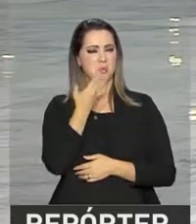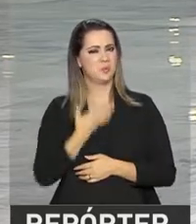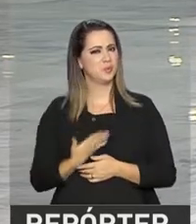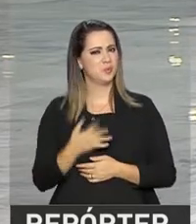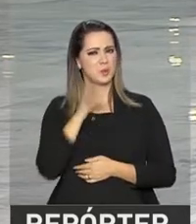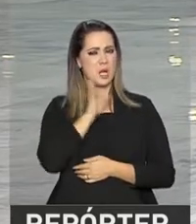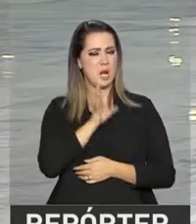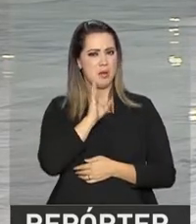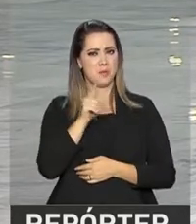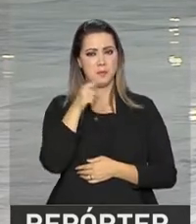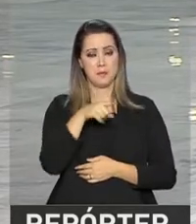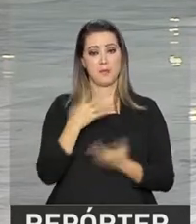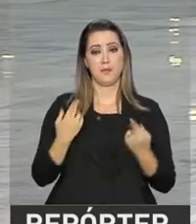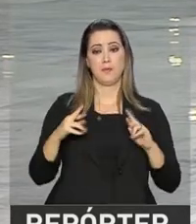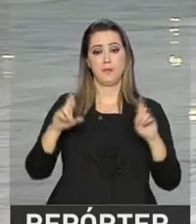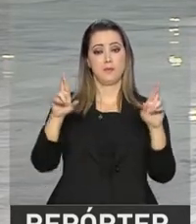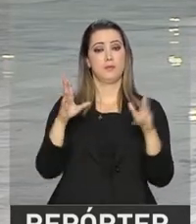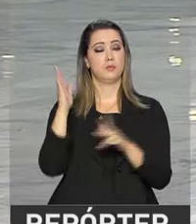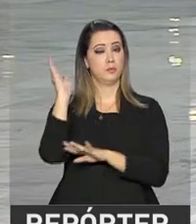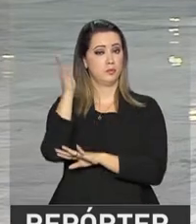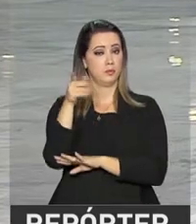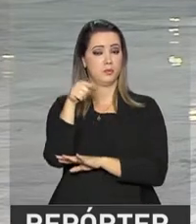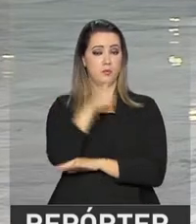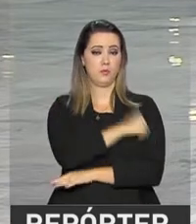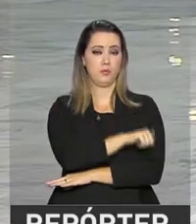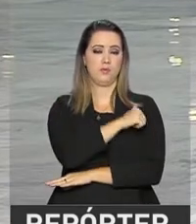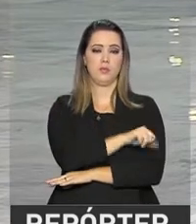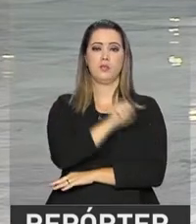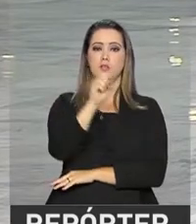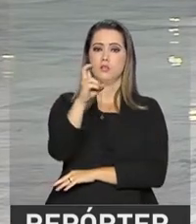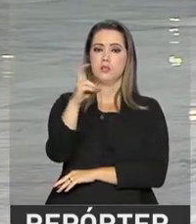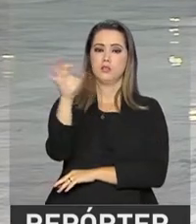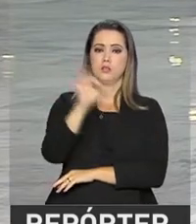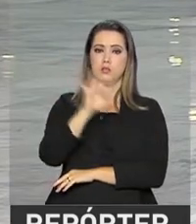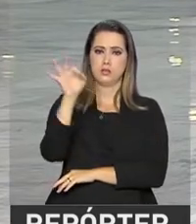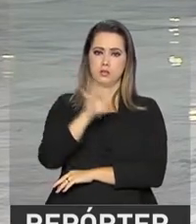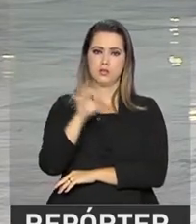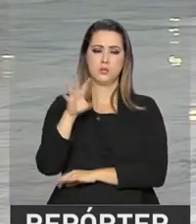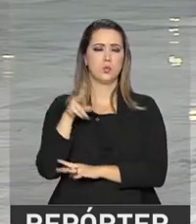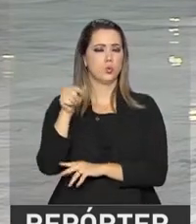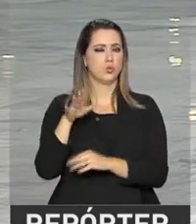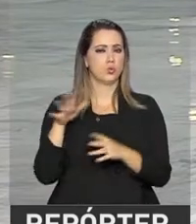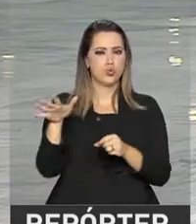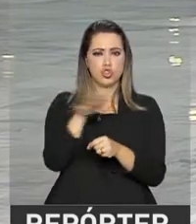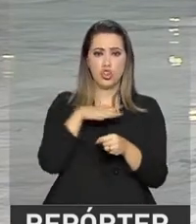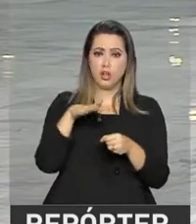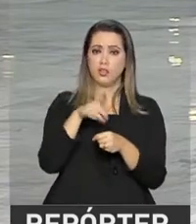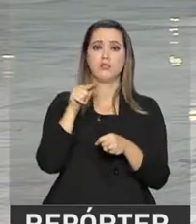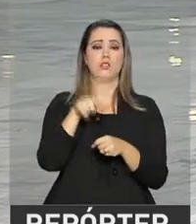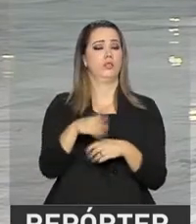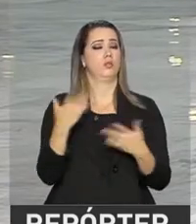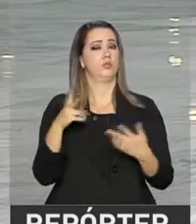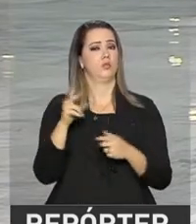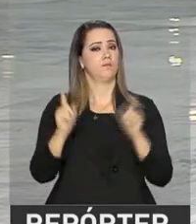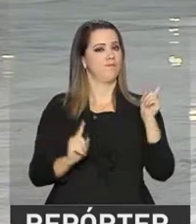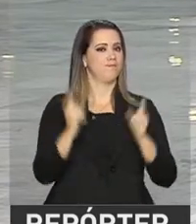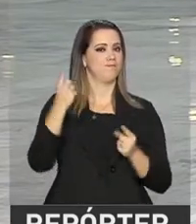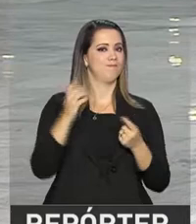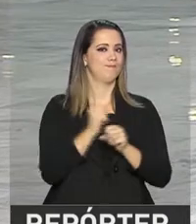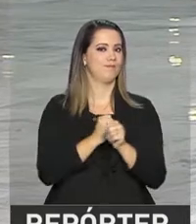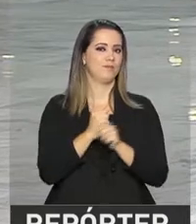A expectativa é que a rede hoteleira do Rio de Janeiro tem 85% das vagas ocupadas no carnaval deste